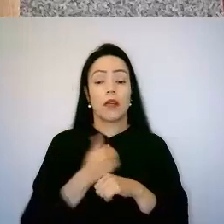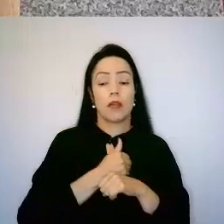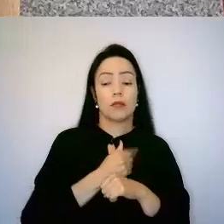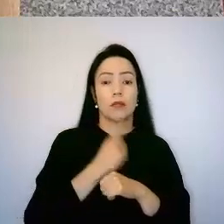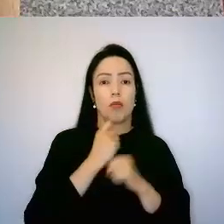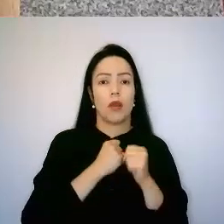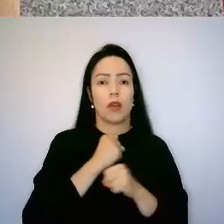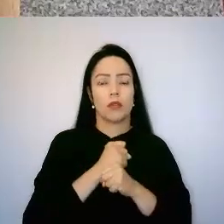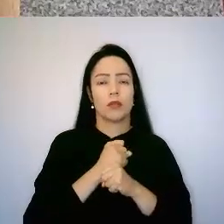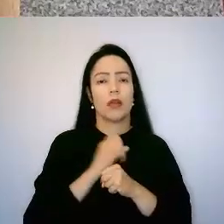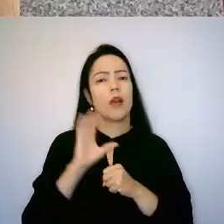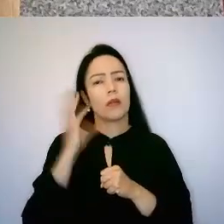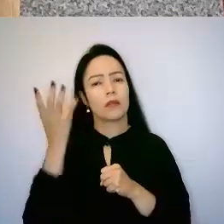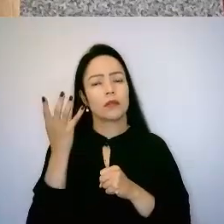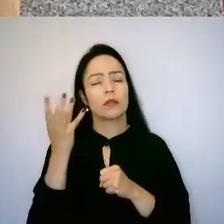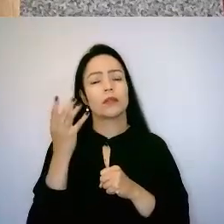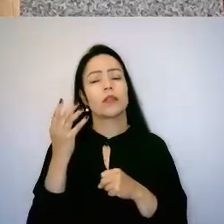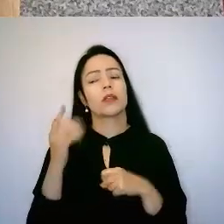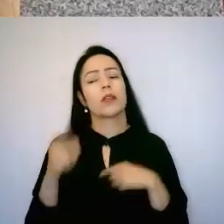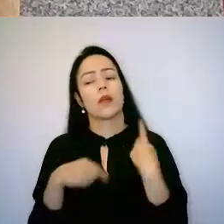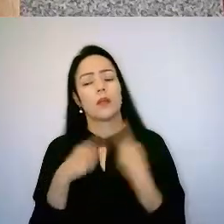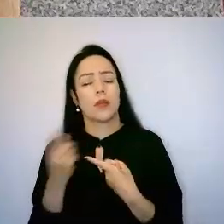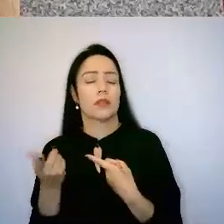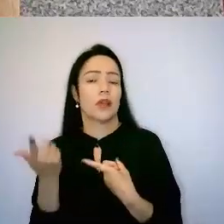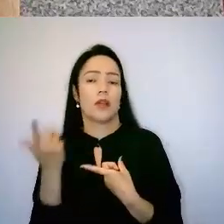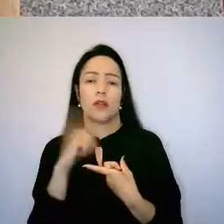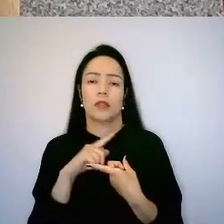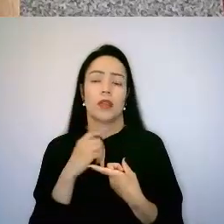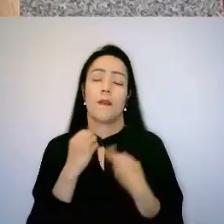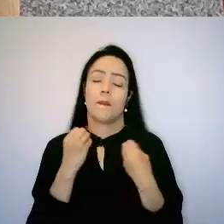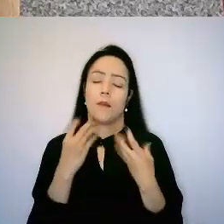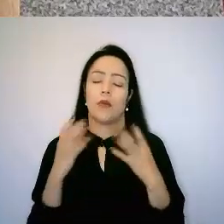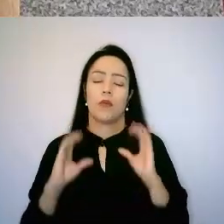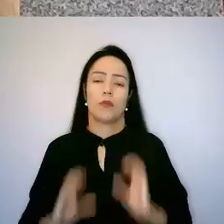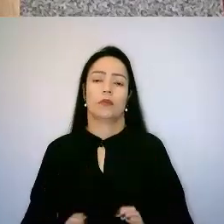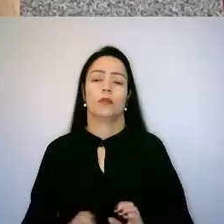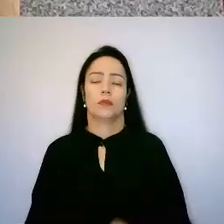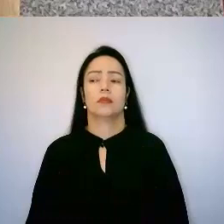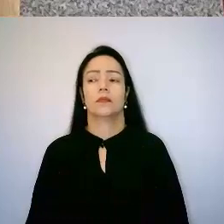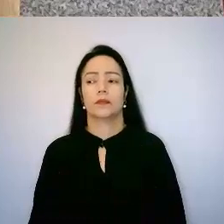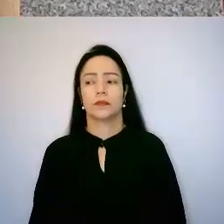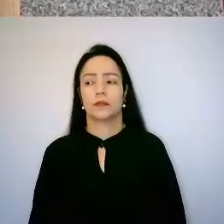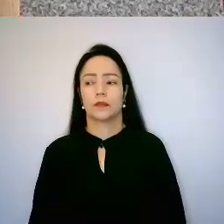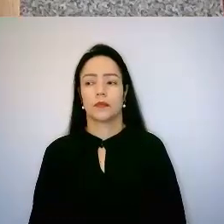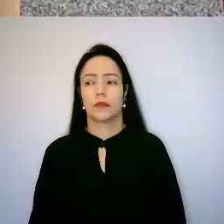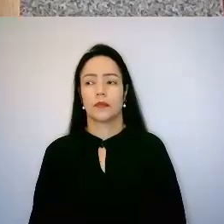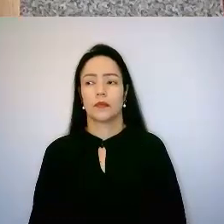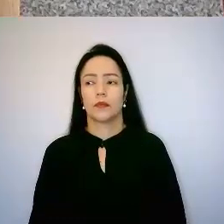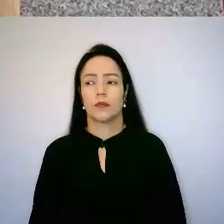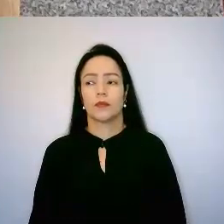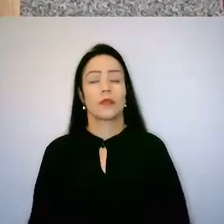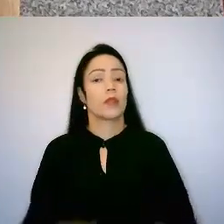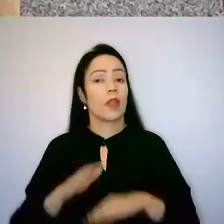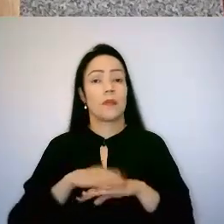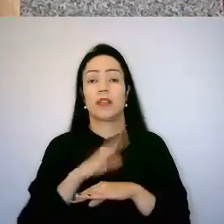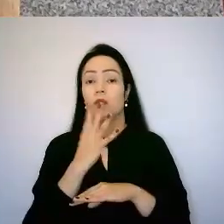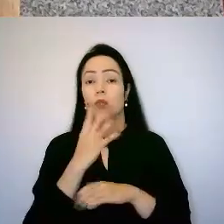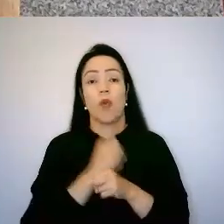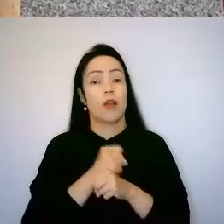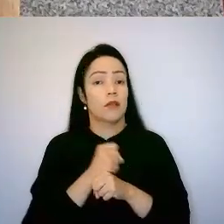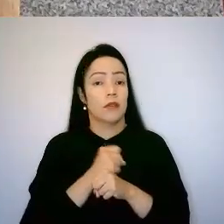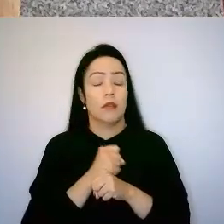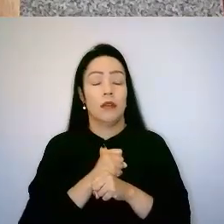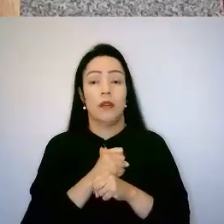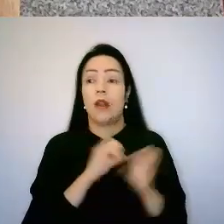agravante é tomar o seu estado de boa quando tocar ocorre que durante esses mais de 4 anos não houve nenhuma anotação